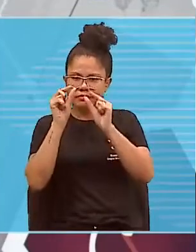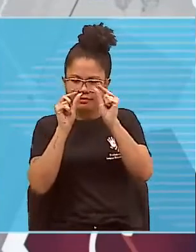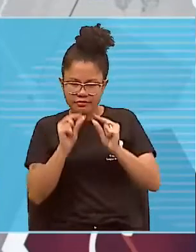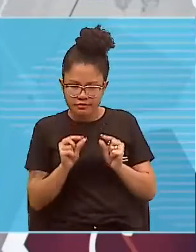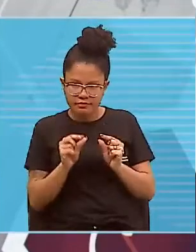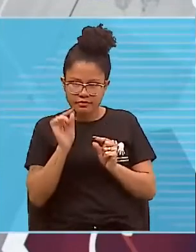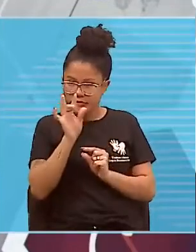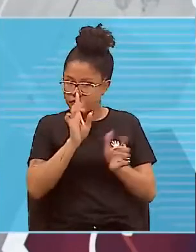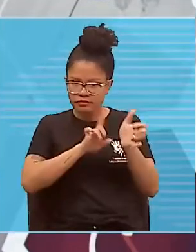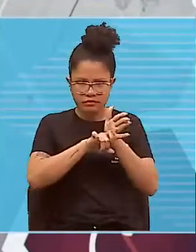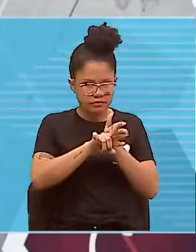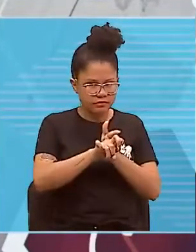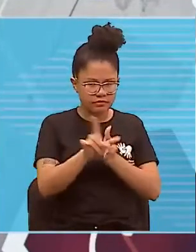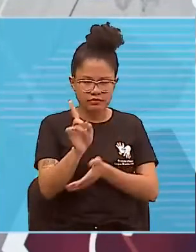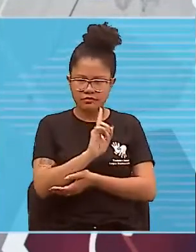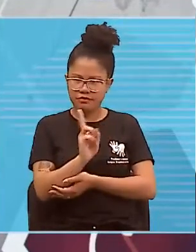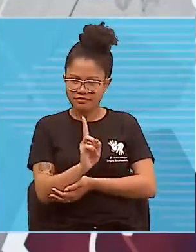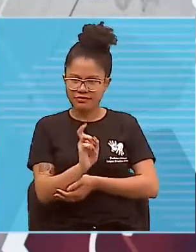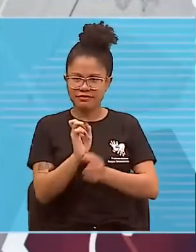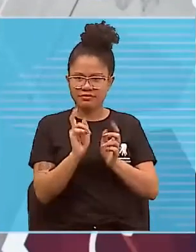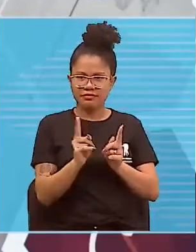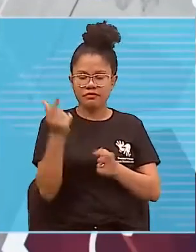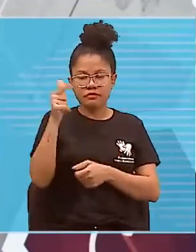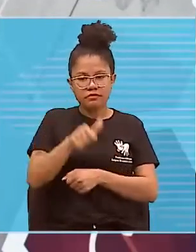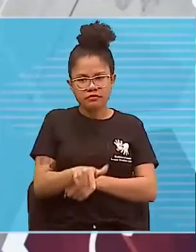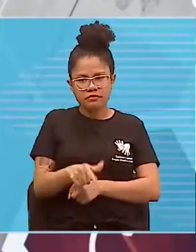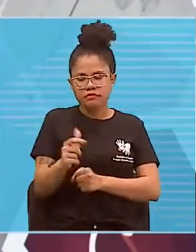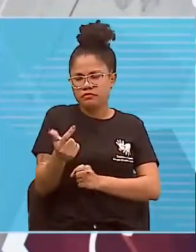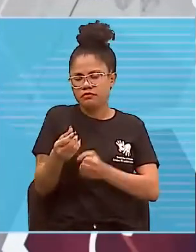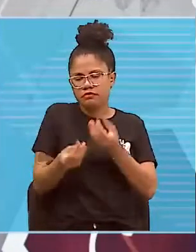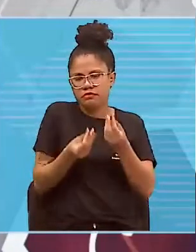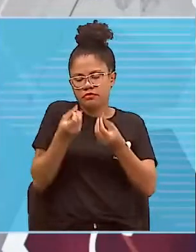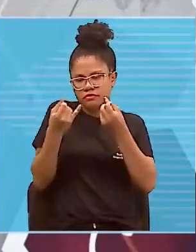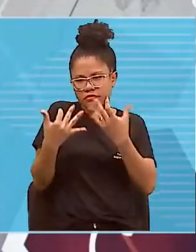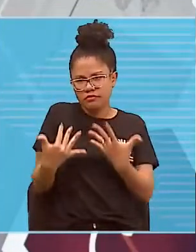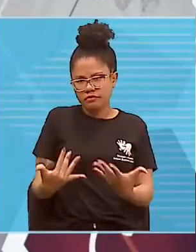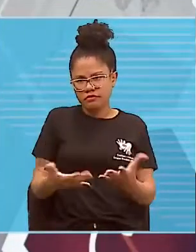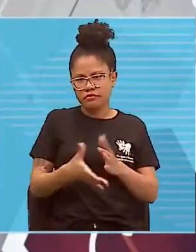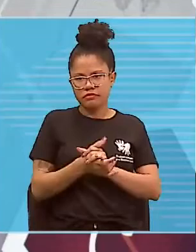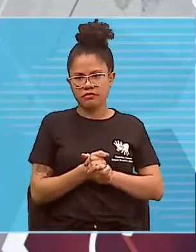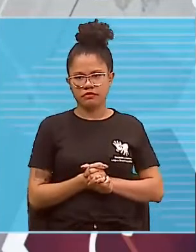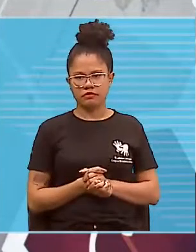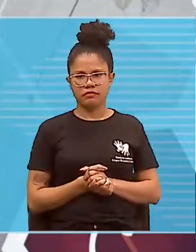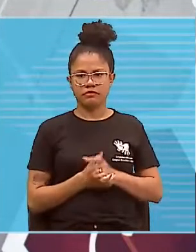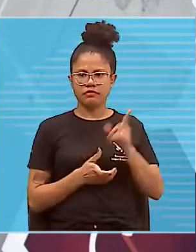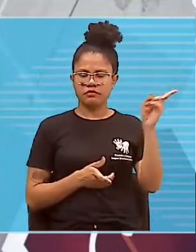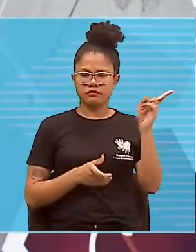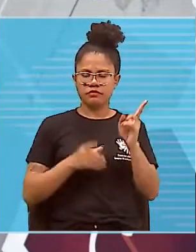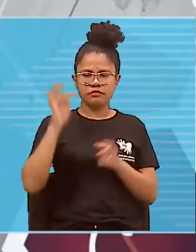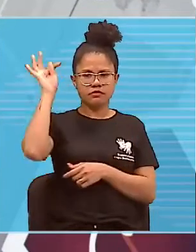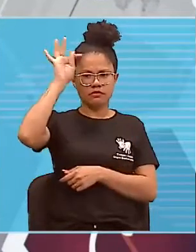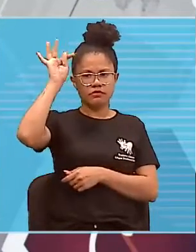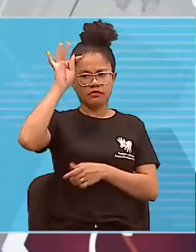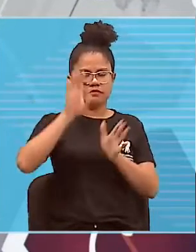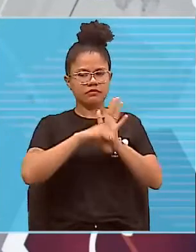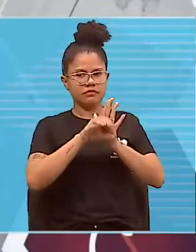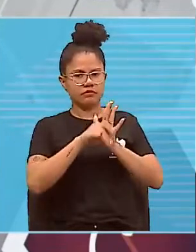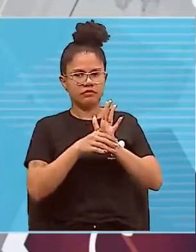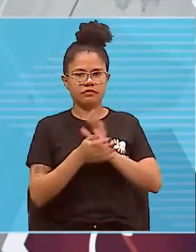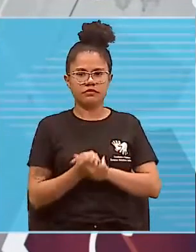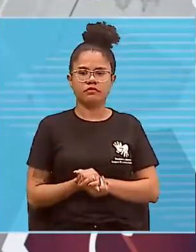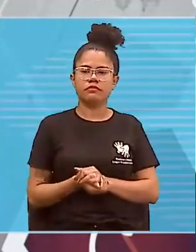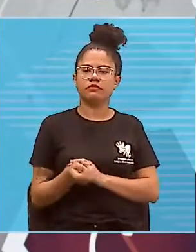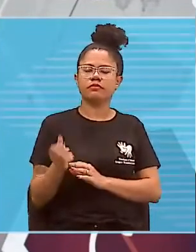outros fenômenos não são explicados com essa ideia de que a luz pode sofrer